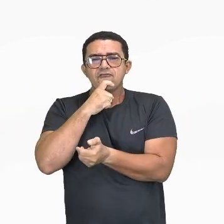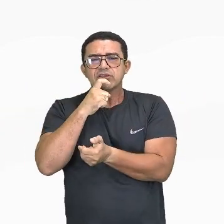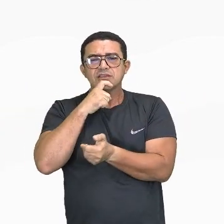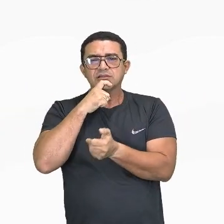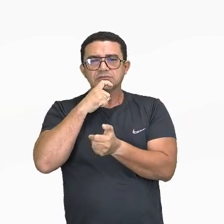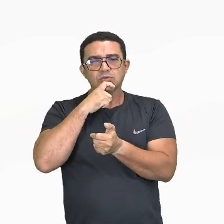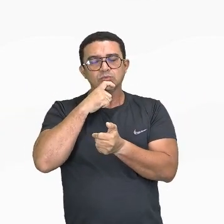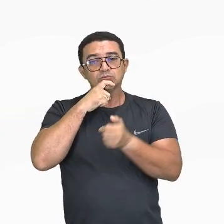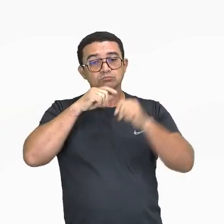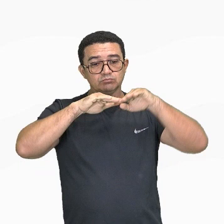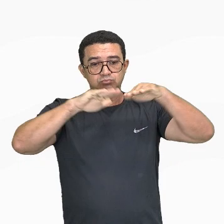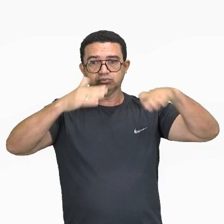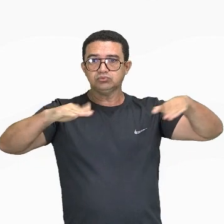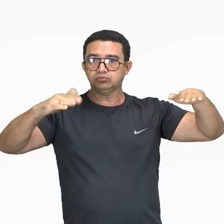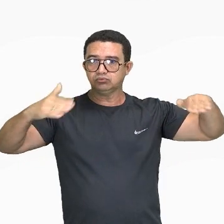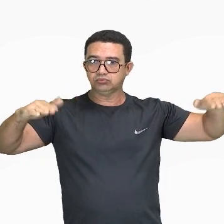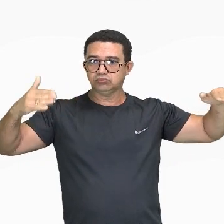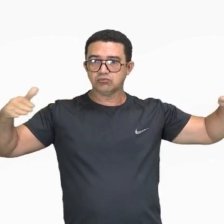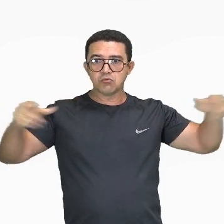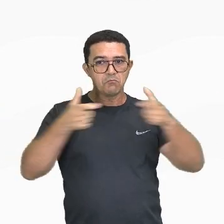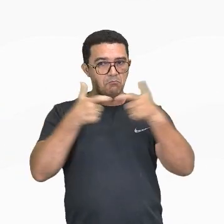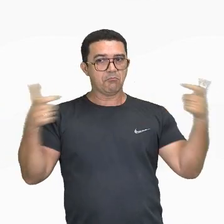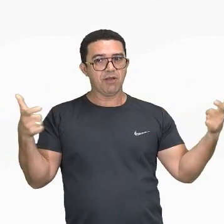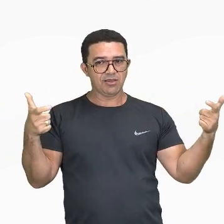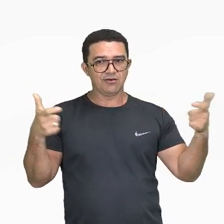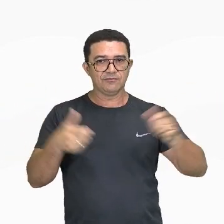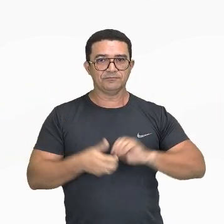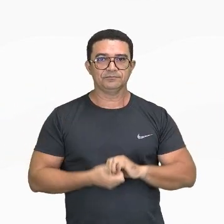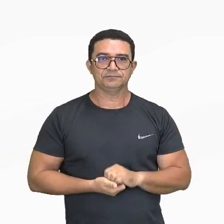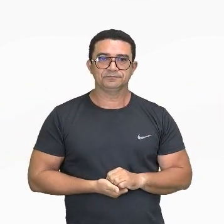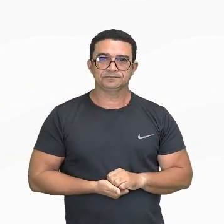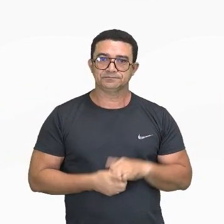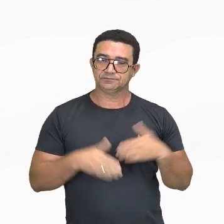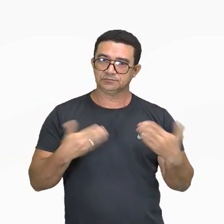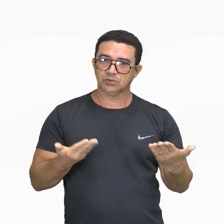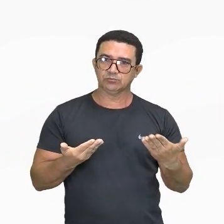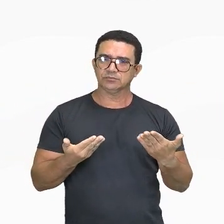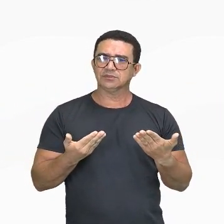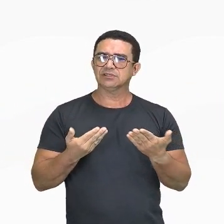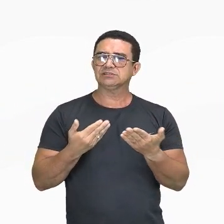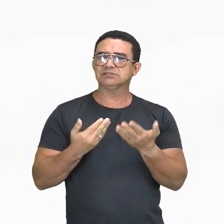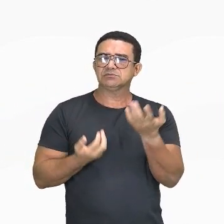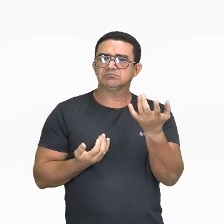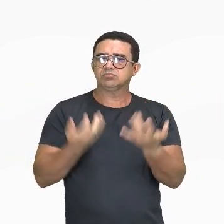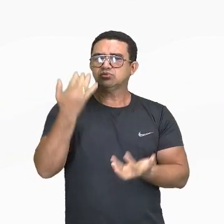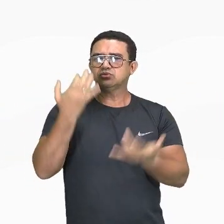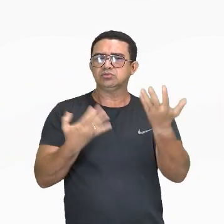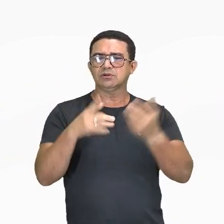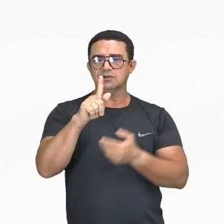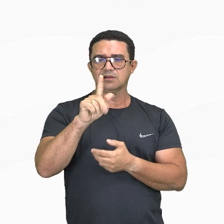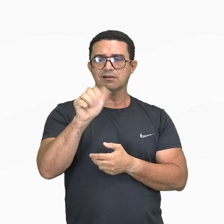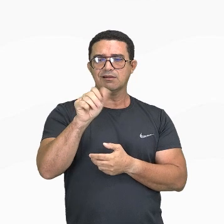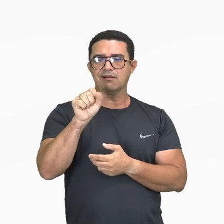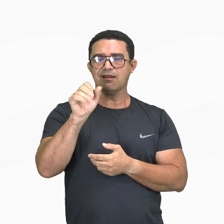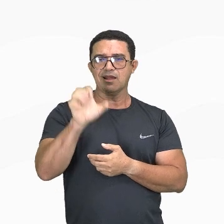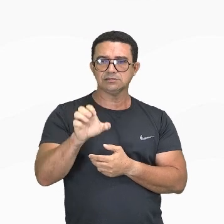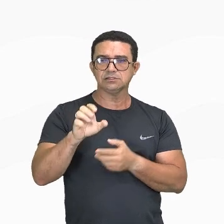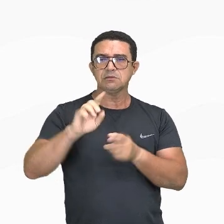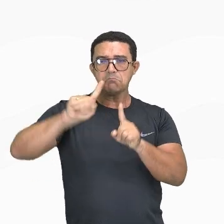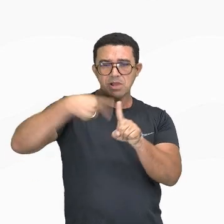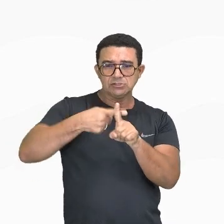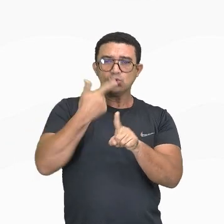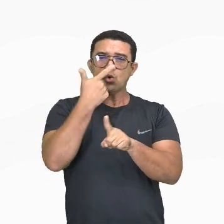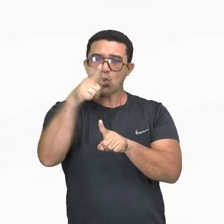vapor d'água, o dióxido de carbono, que são esses gases que estão sendo emitidos em grande quantidade, né? E outros gases do